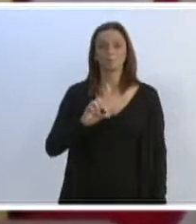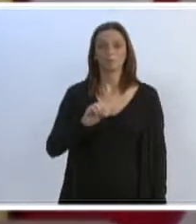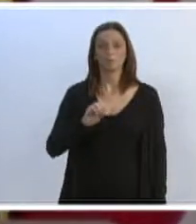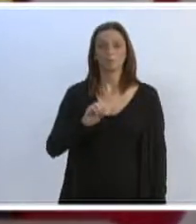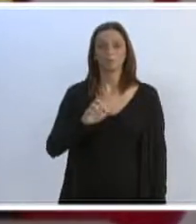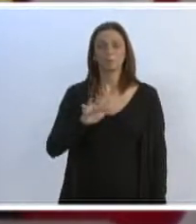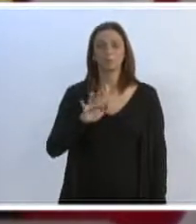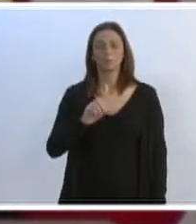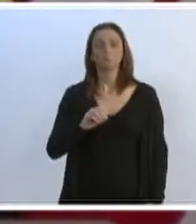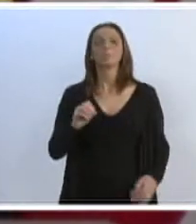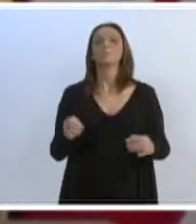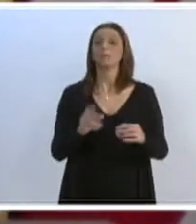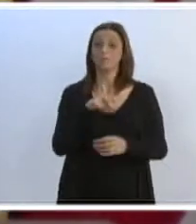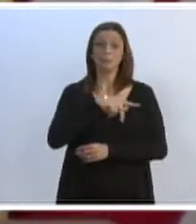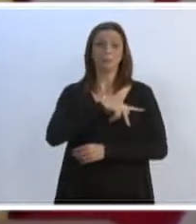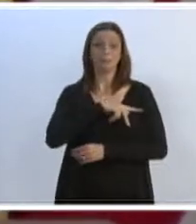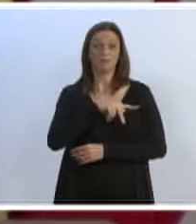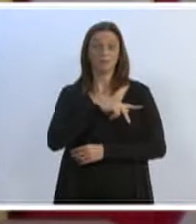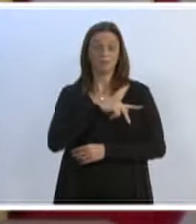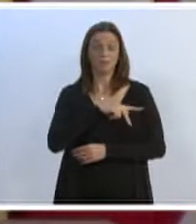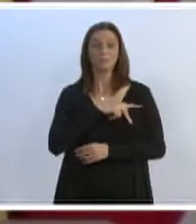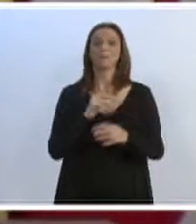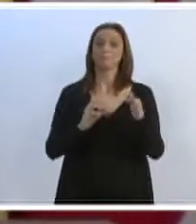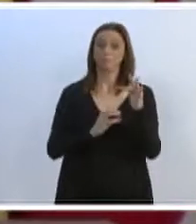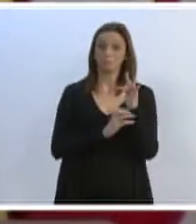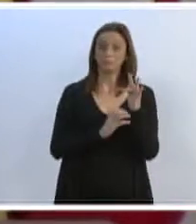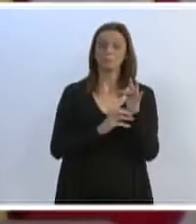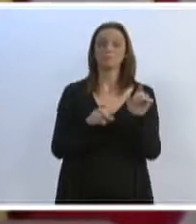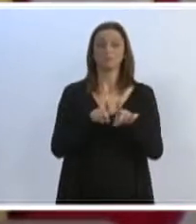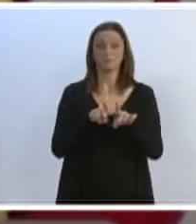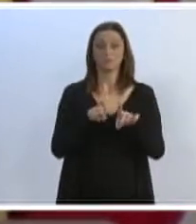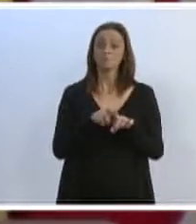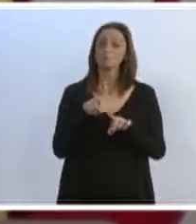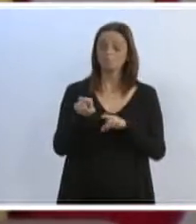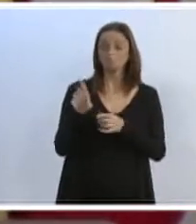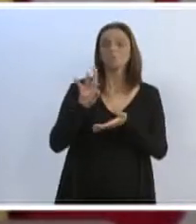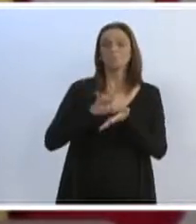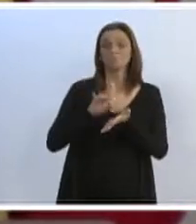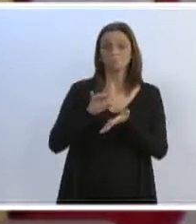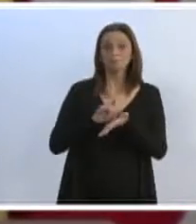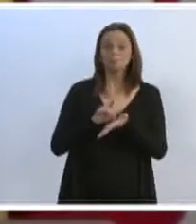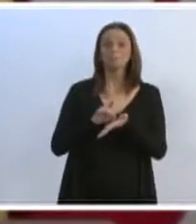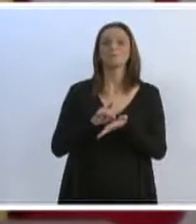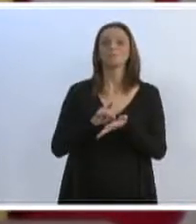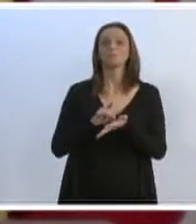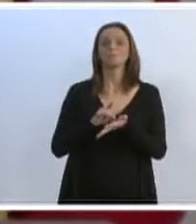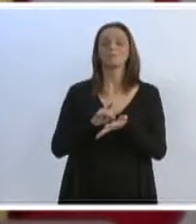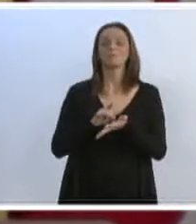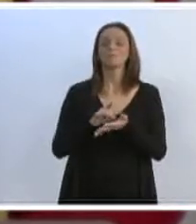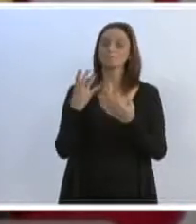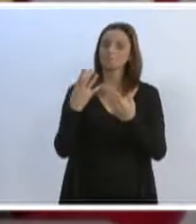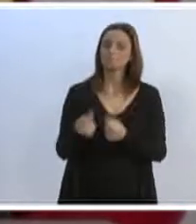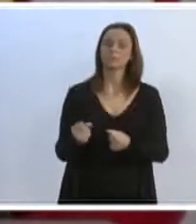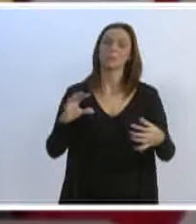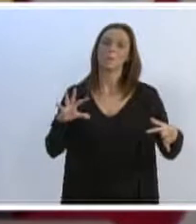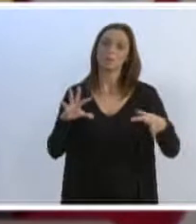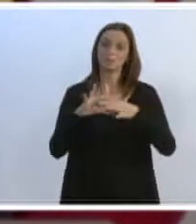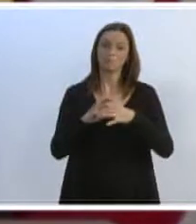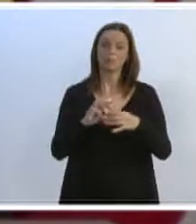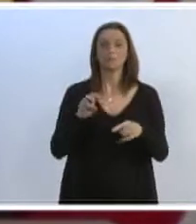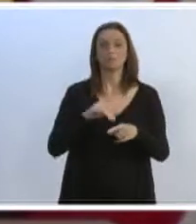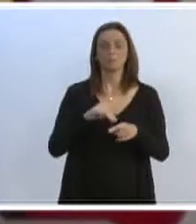combinou o texto, ninguém viu, mas é mais ou menos nessa mesma linha que eu gostaria de fazer essa minha participação.